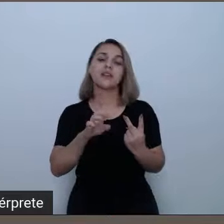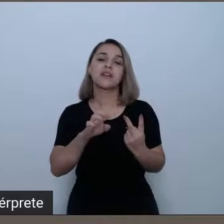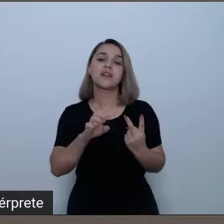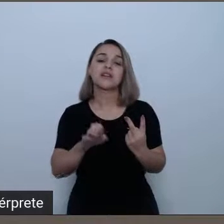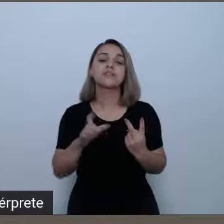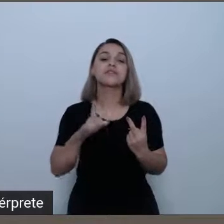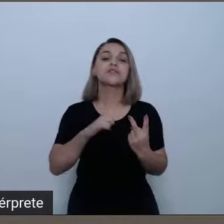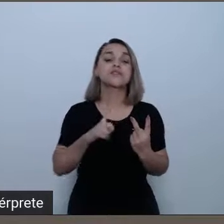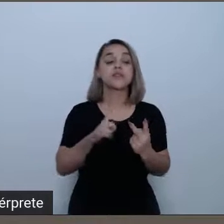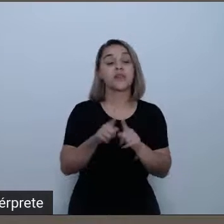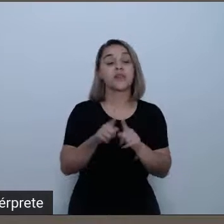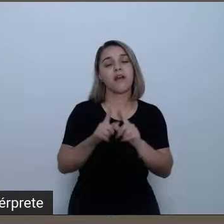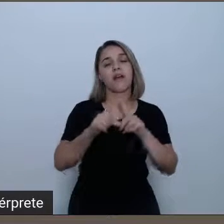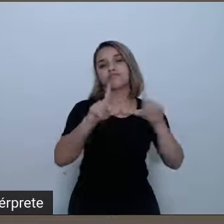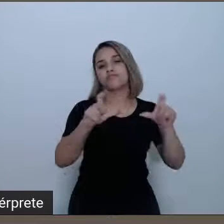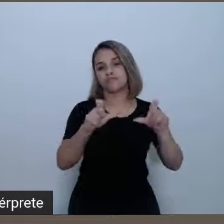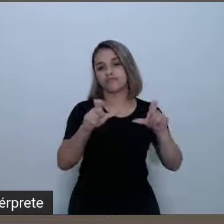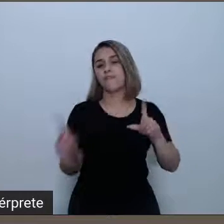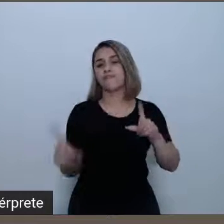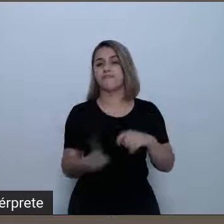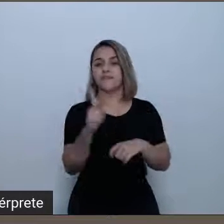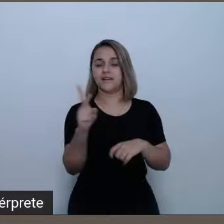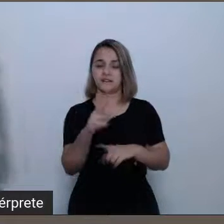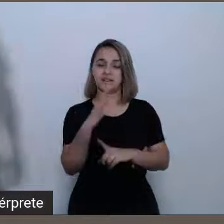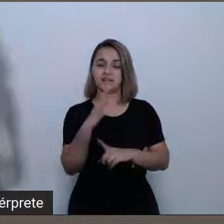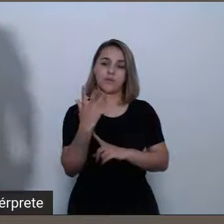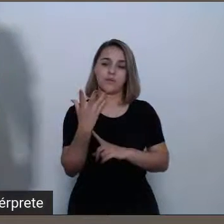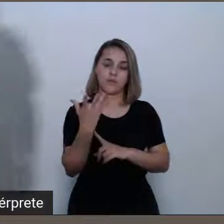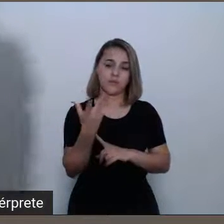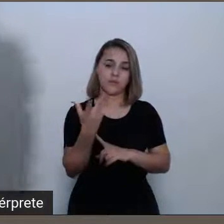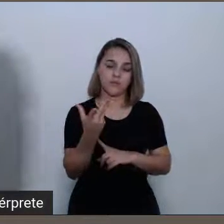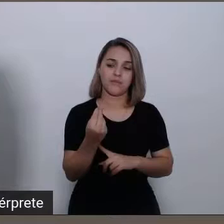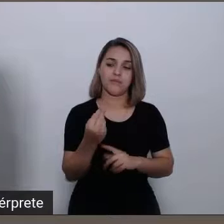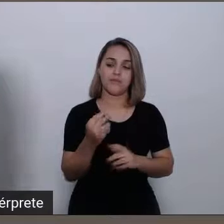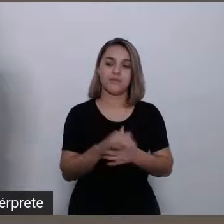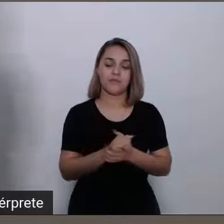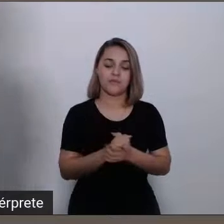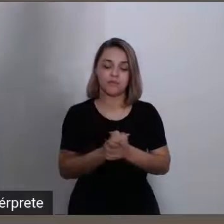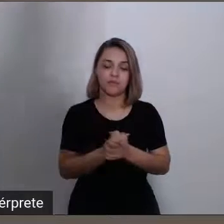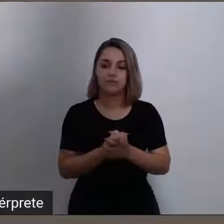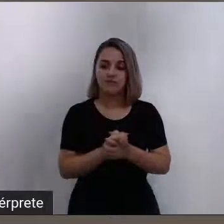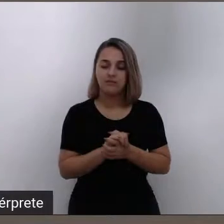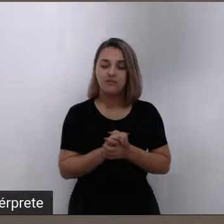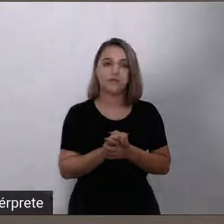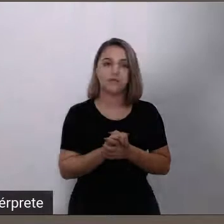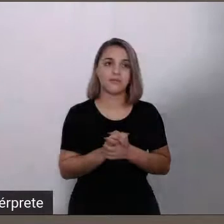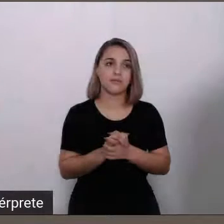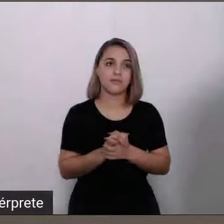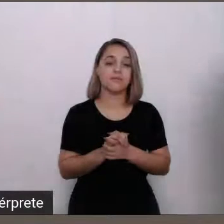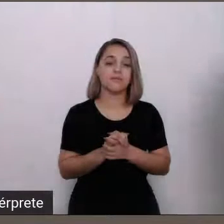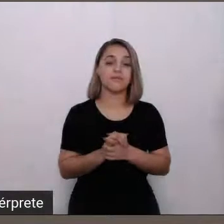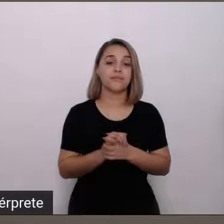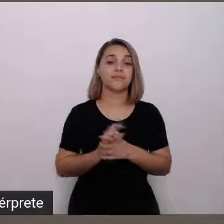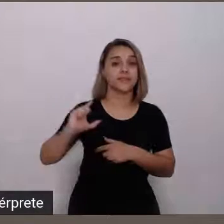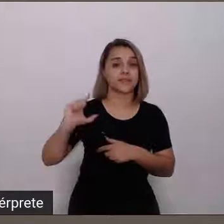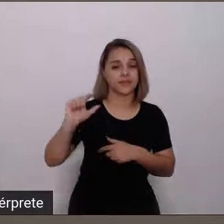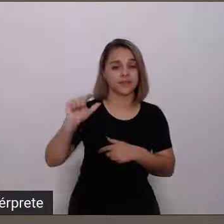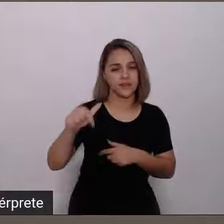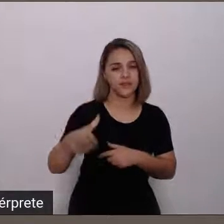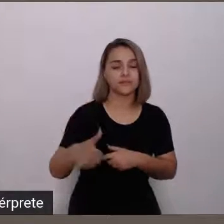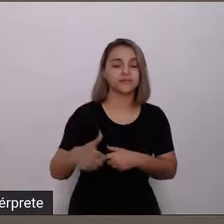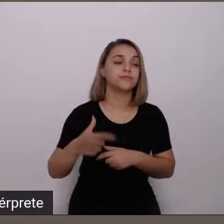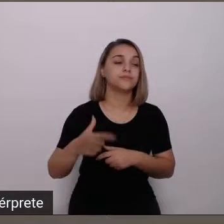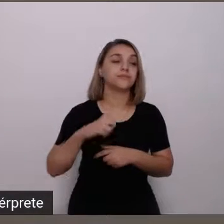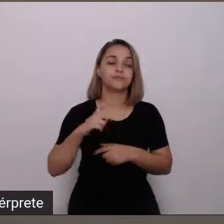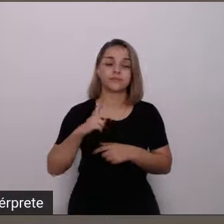como arte, em 39. Né? E o Mário, depois, logo, pouco depois, tem o lançamento do